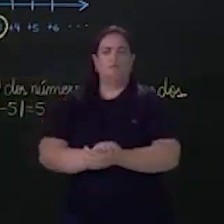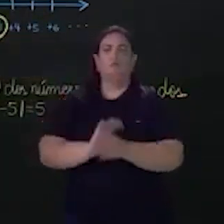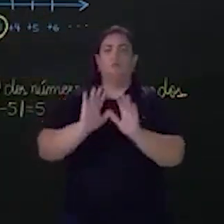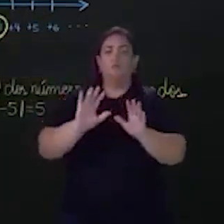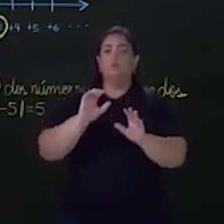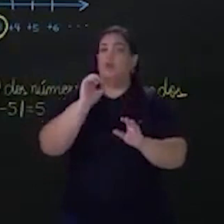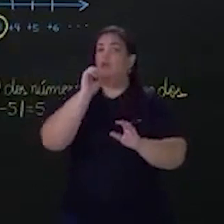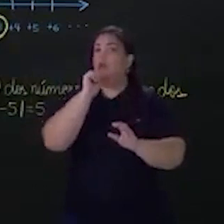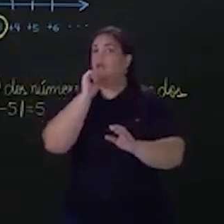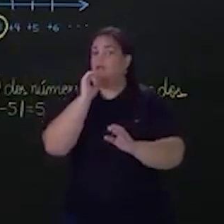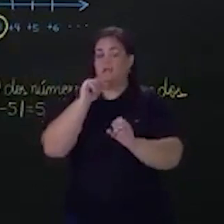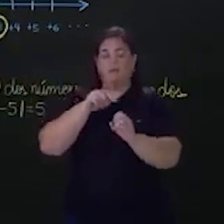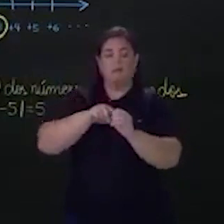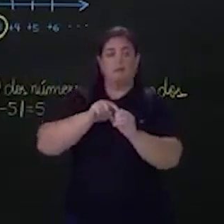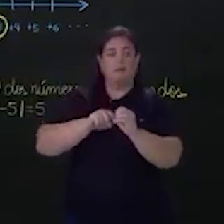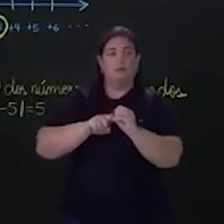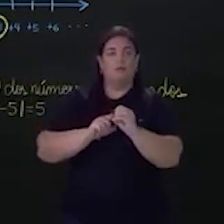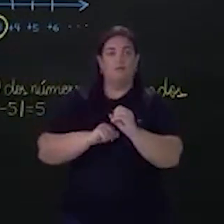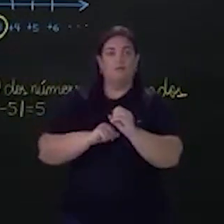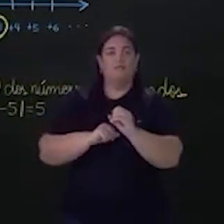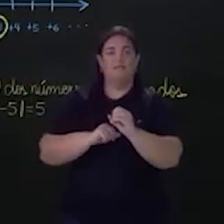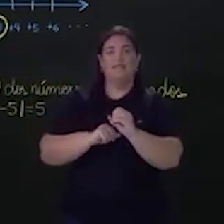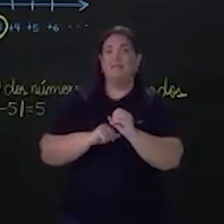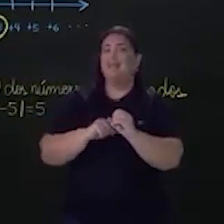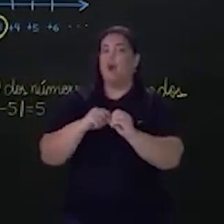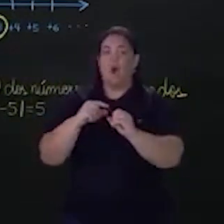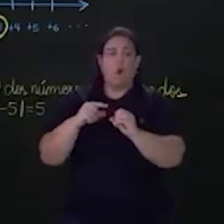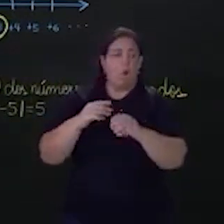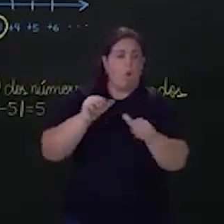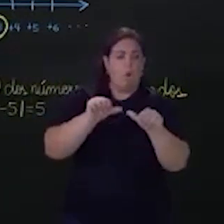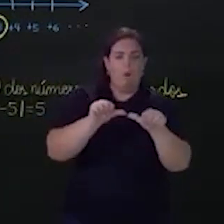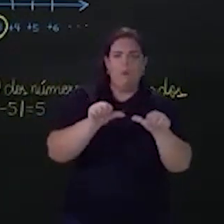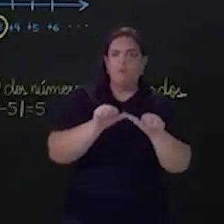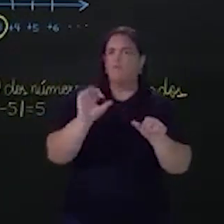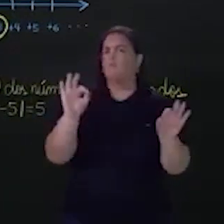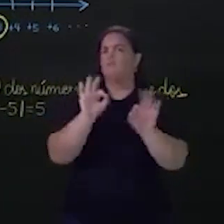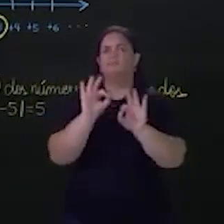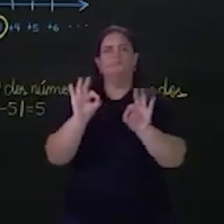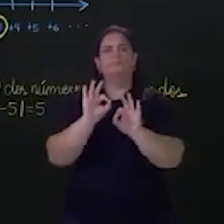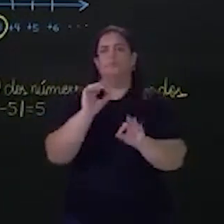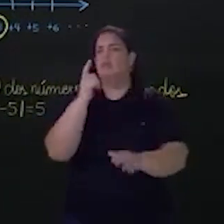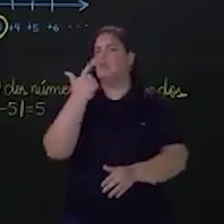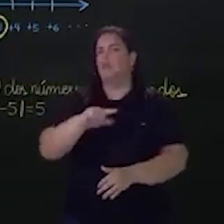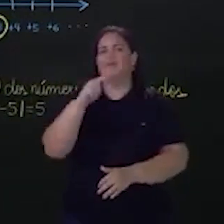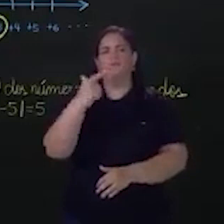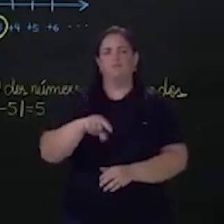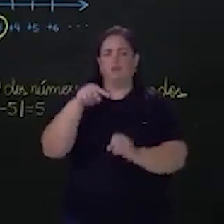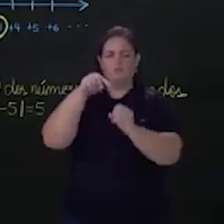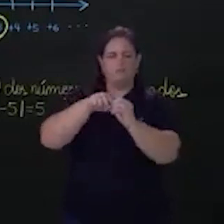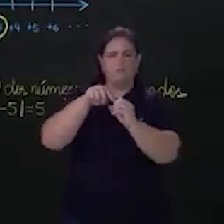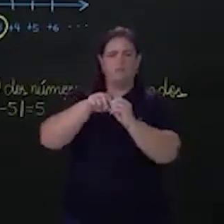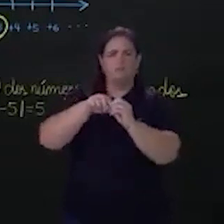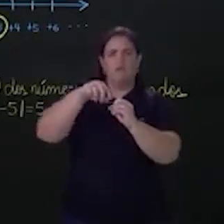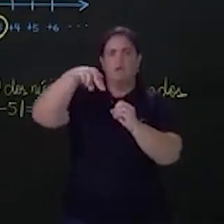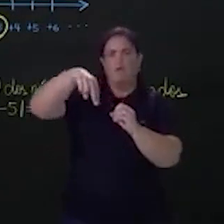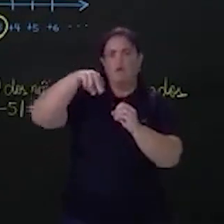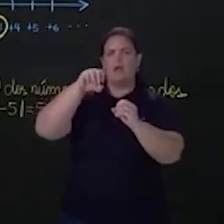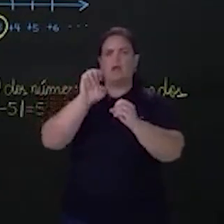zero. O zero, ele não tem oposto nem simétrico, até pelo fato de ele ser um número neutro,